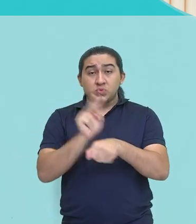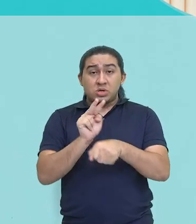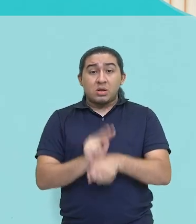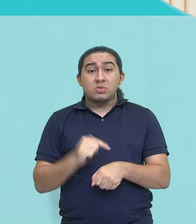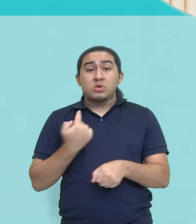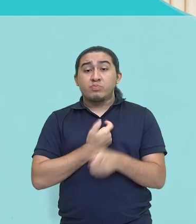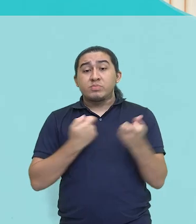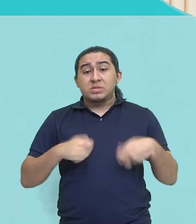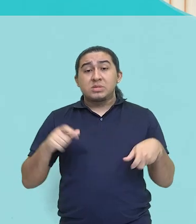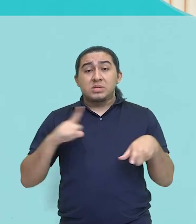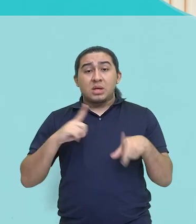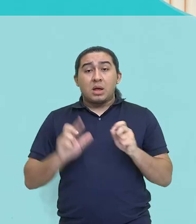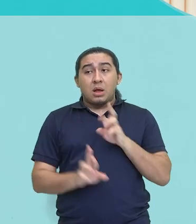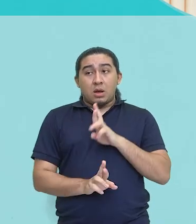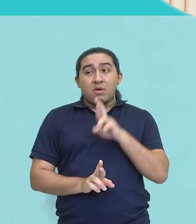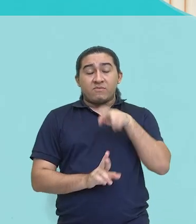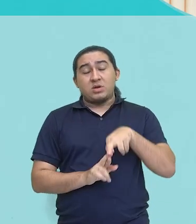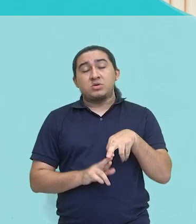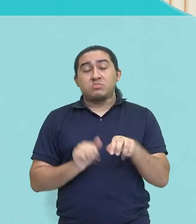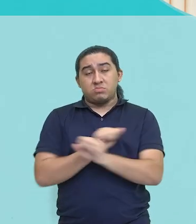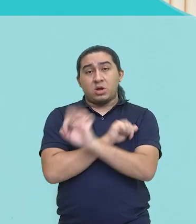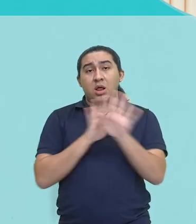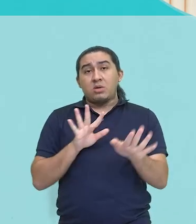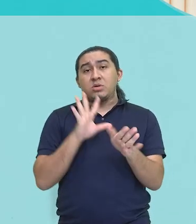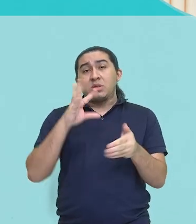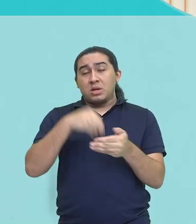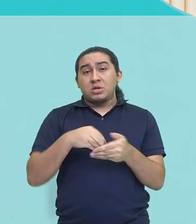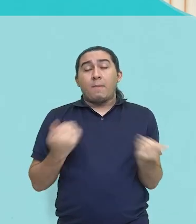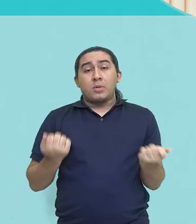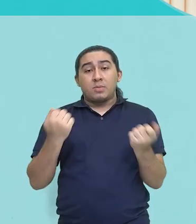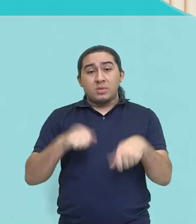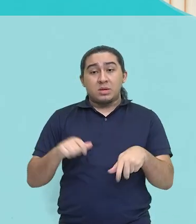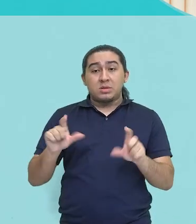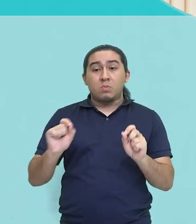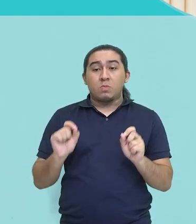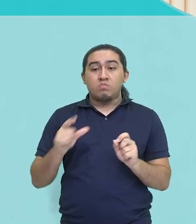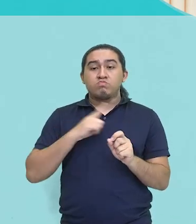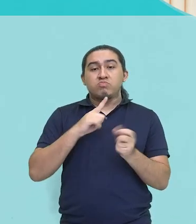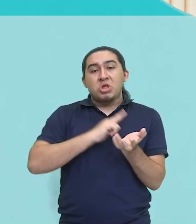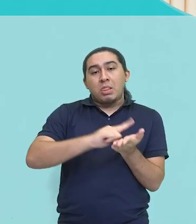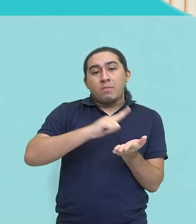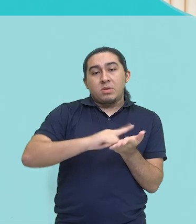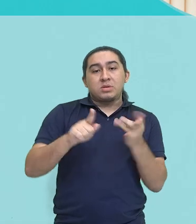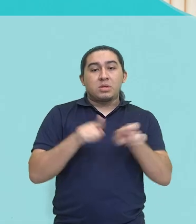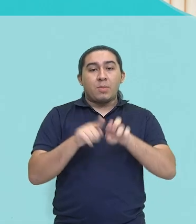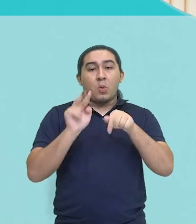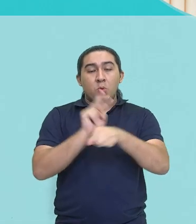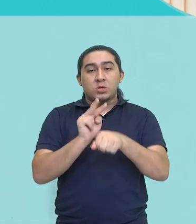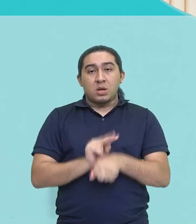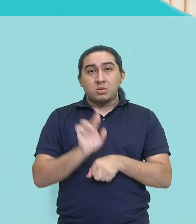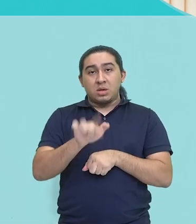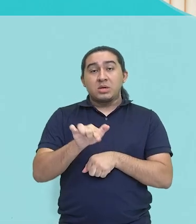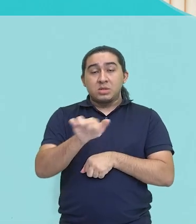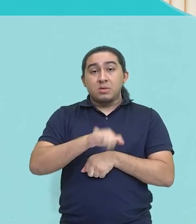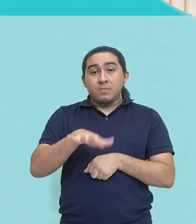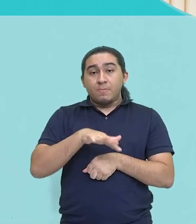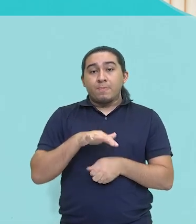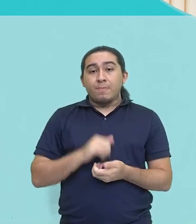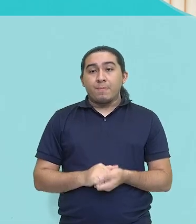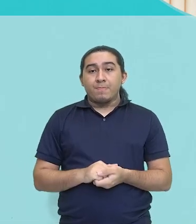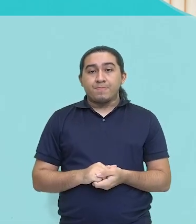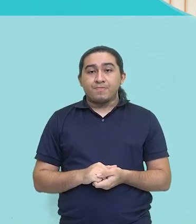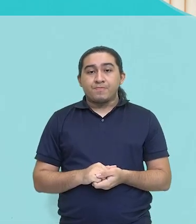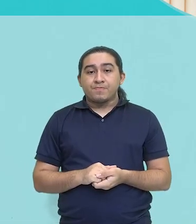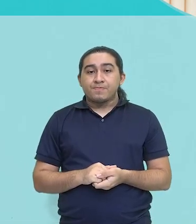tomar, claro, dentro das possibilidades, para manter a higiene e o cuidado com as nádegas.